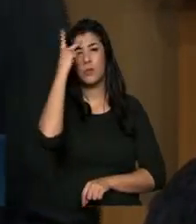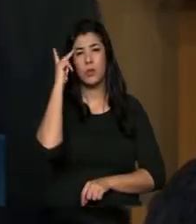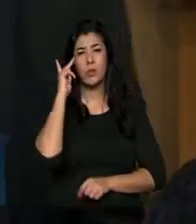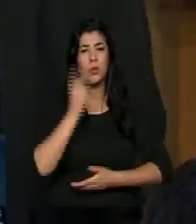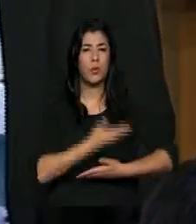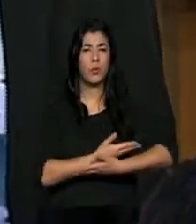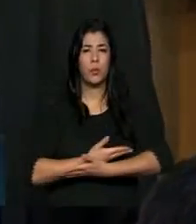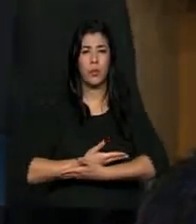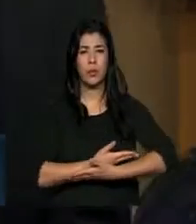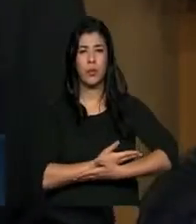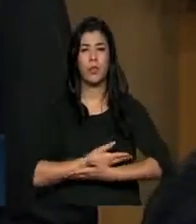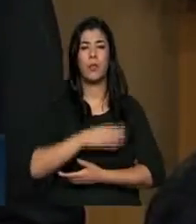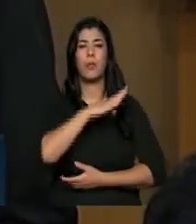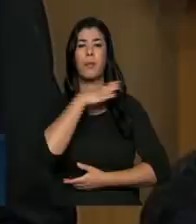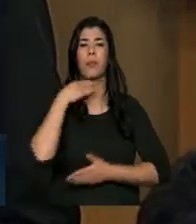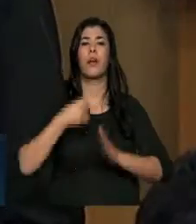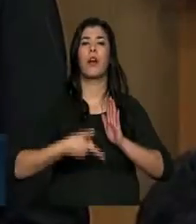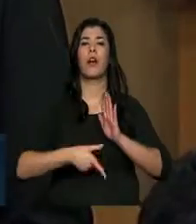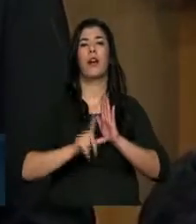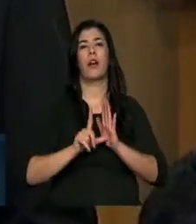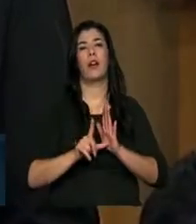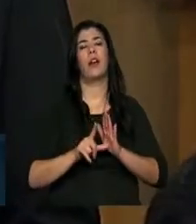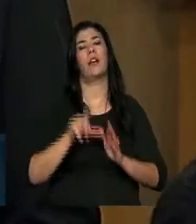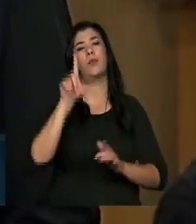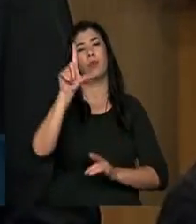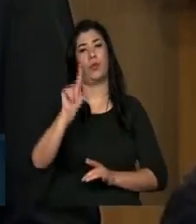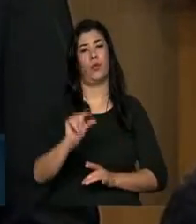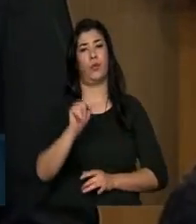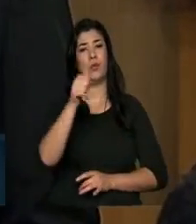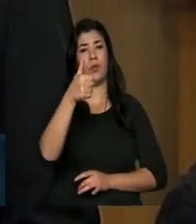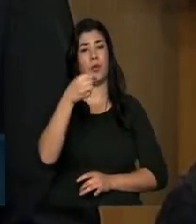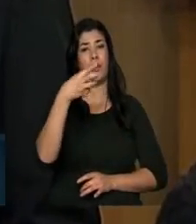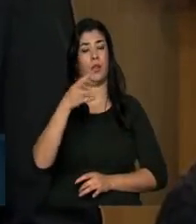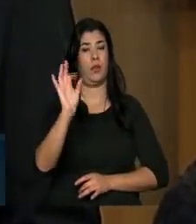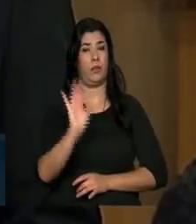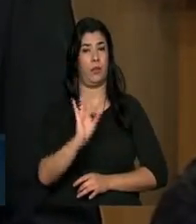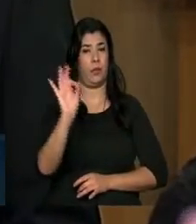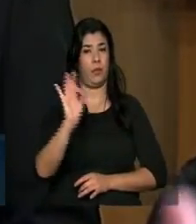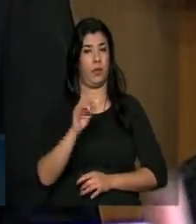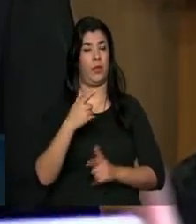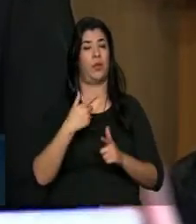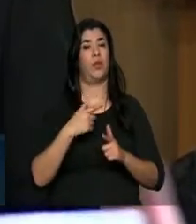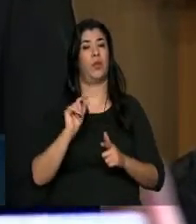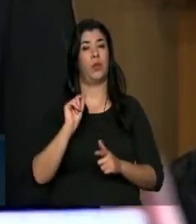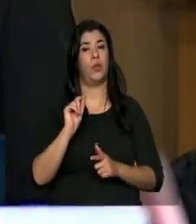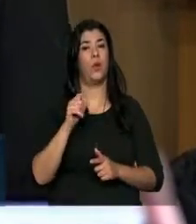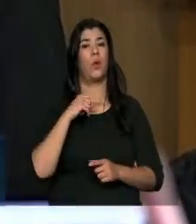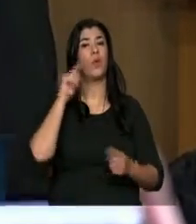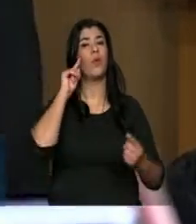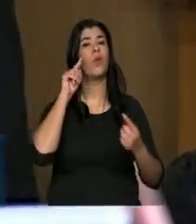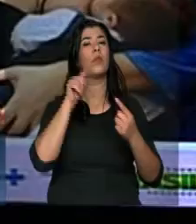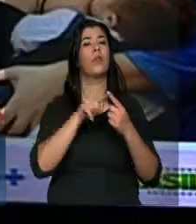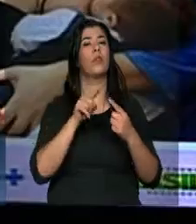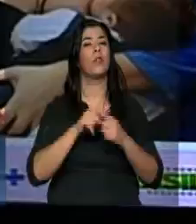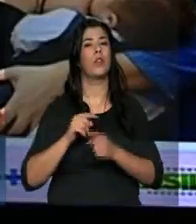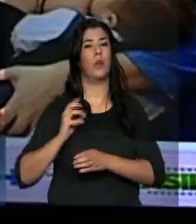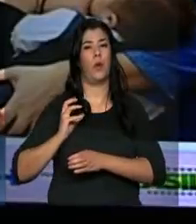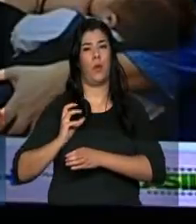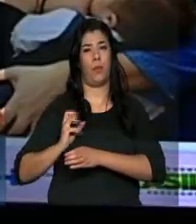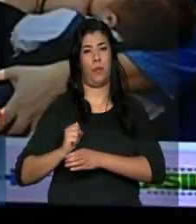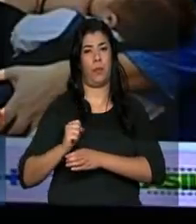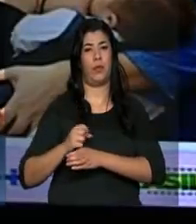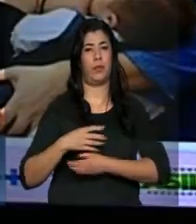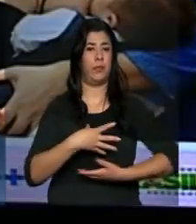podendo esse valor chegar a uma redução de 13% apenas com a questão do aleitamento materno. O Brasil se beneficiou muito